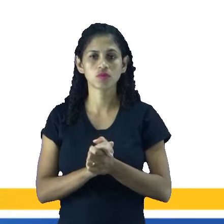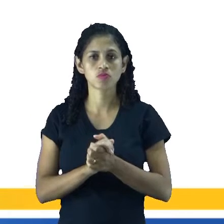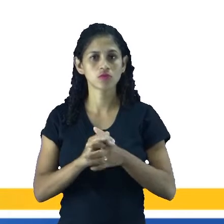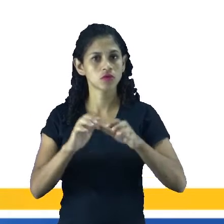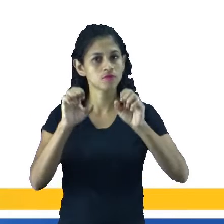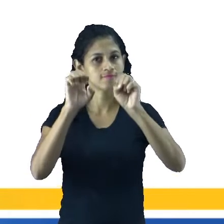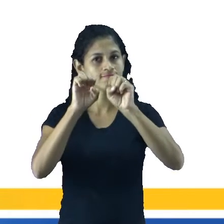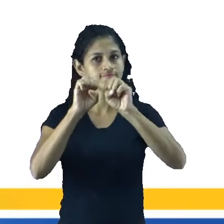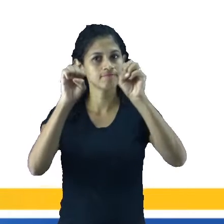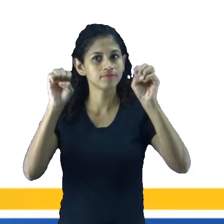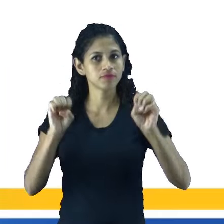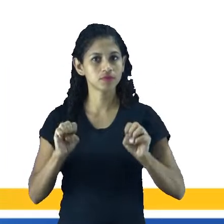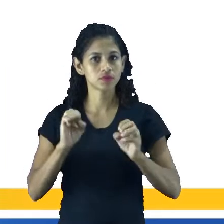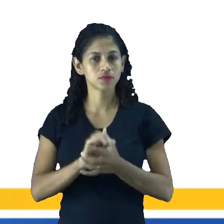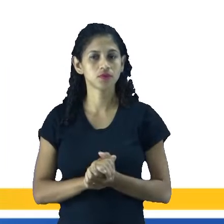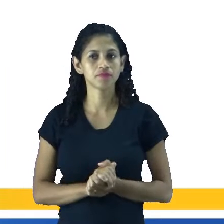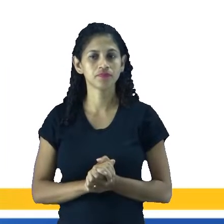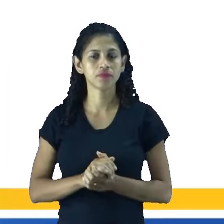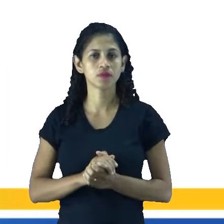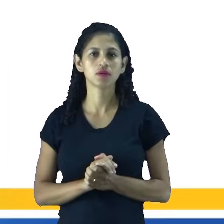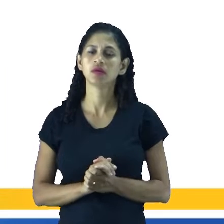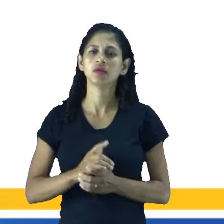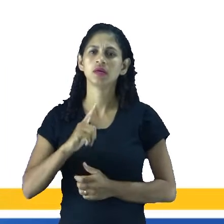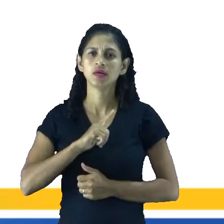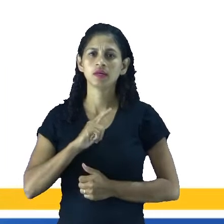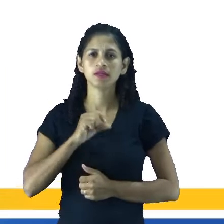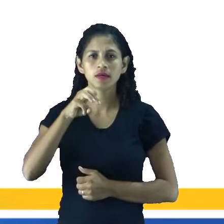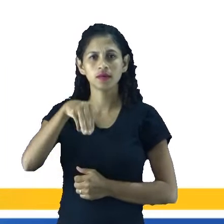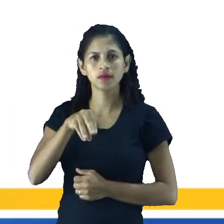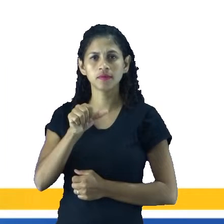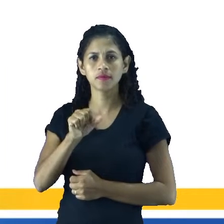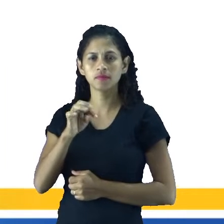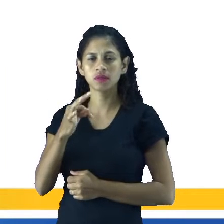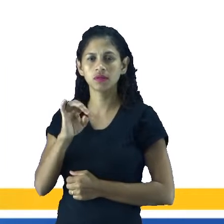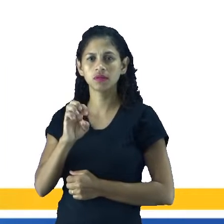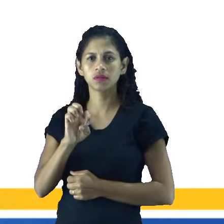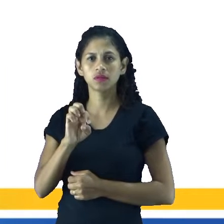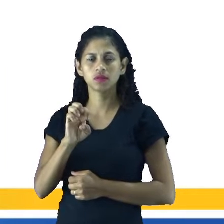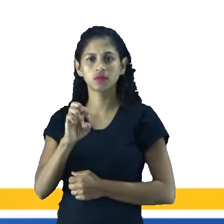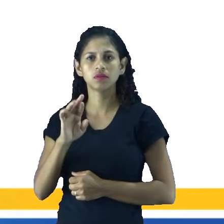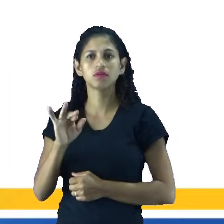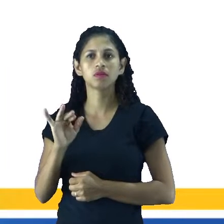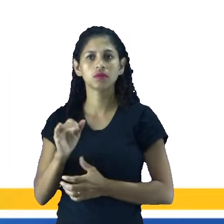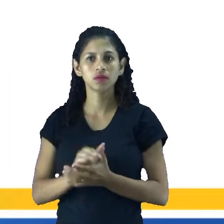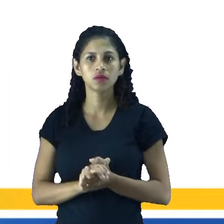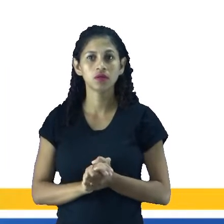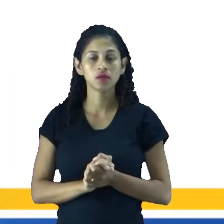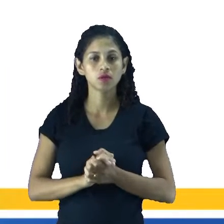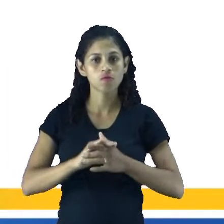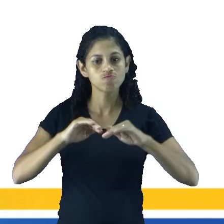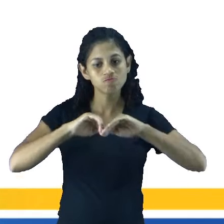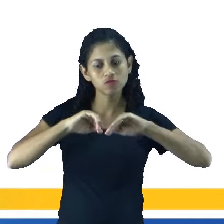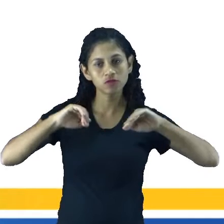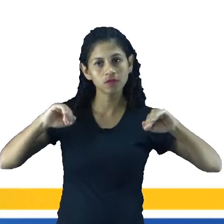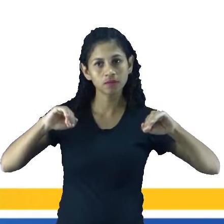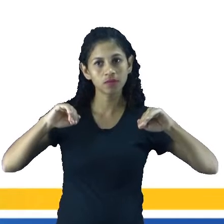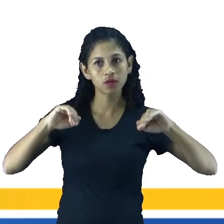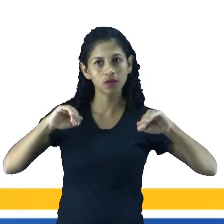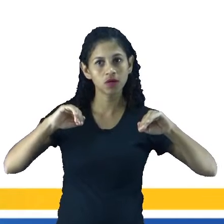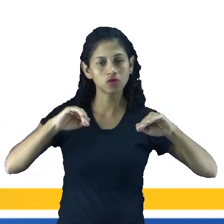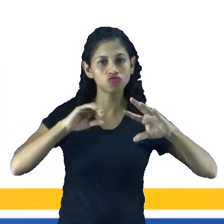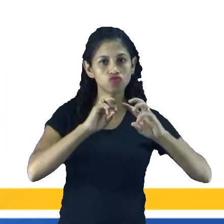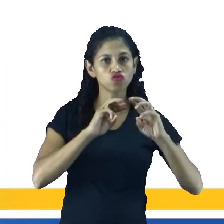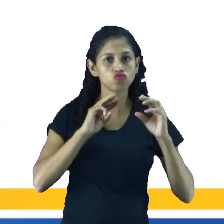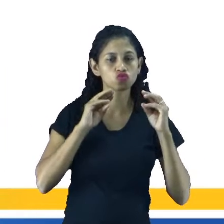Nesse esquema eu tenho aí ao centro matéria. De matéria eu tenho a classificação em substâncias e misturas e misturas